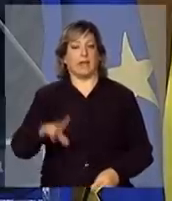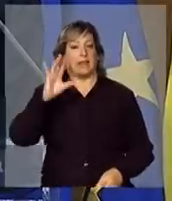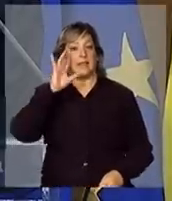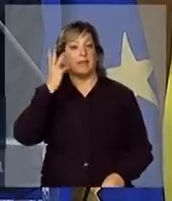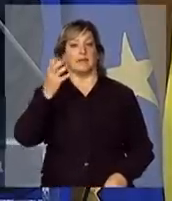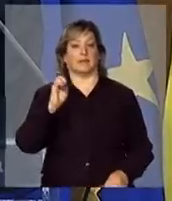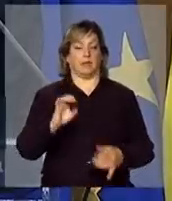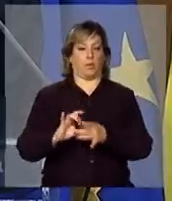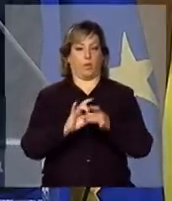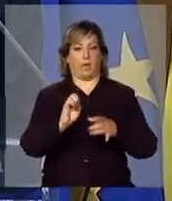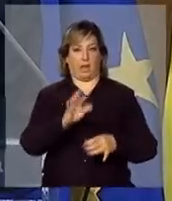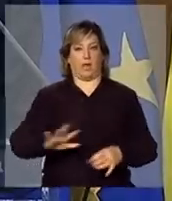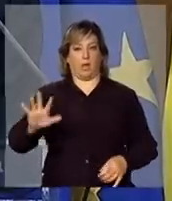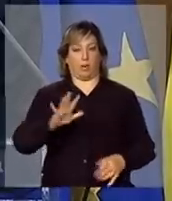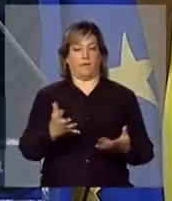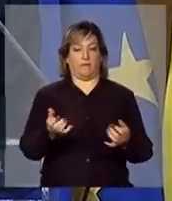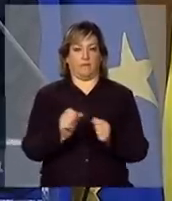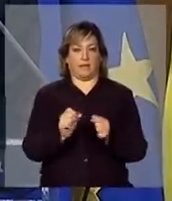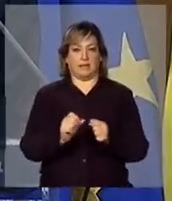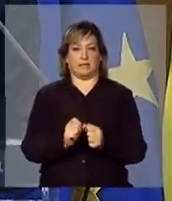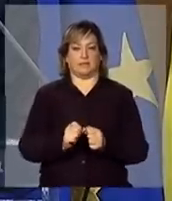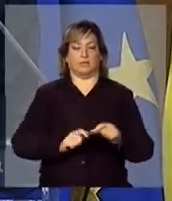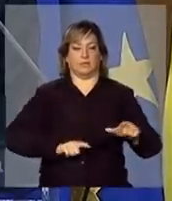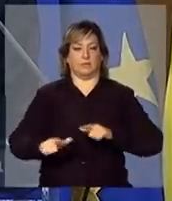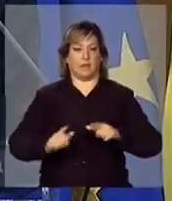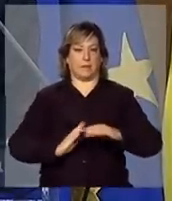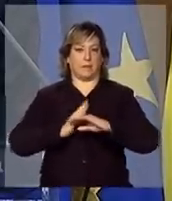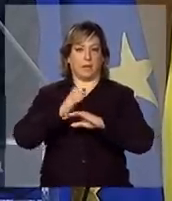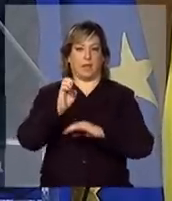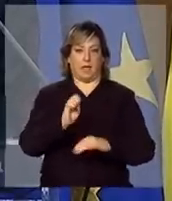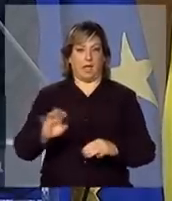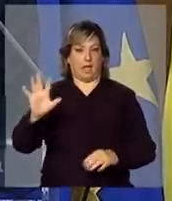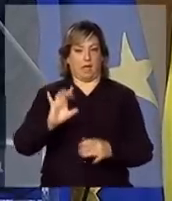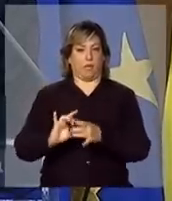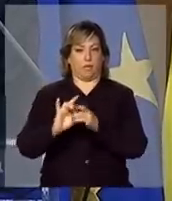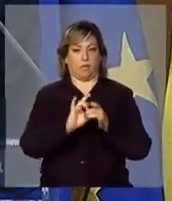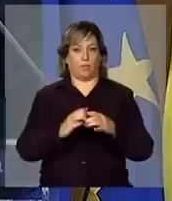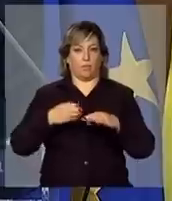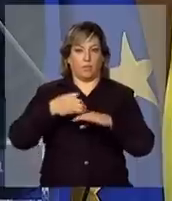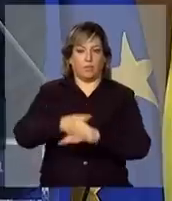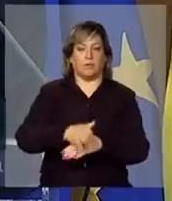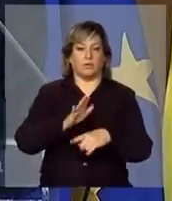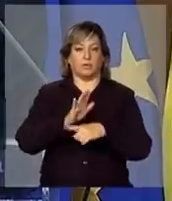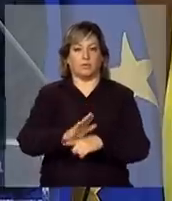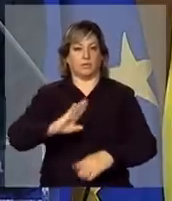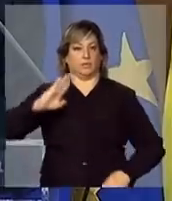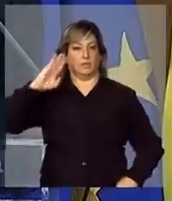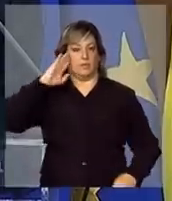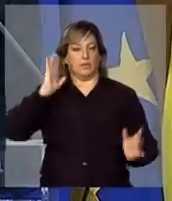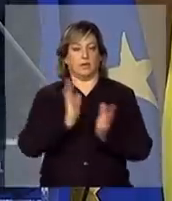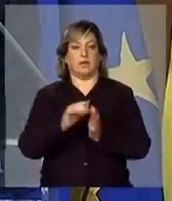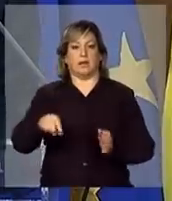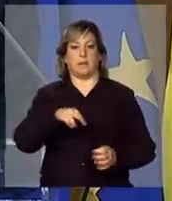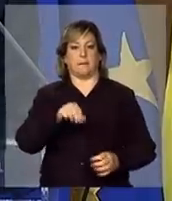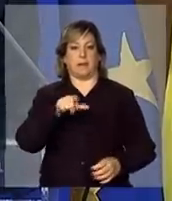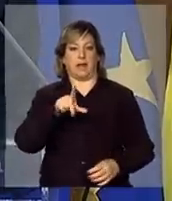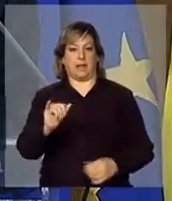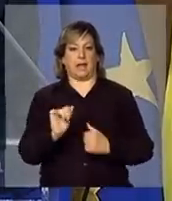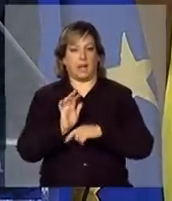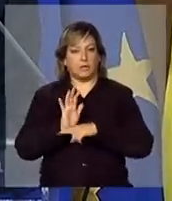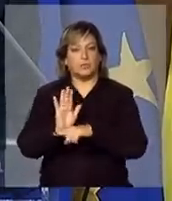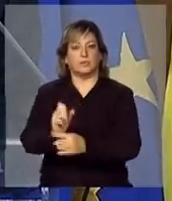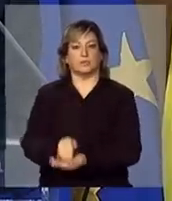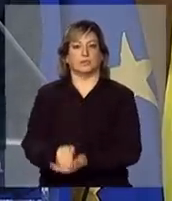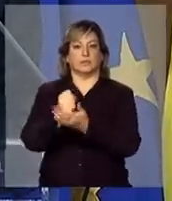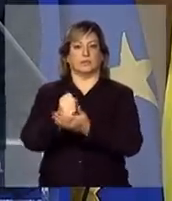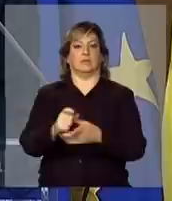União Europeia de se estabelecer uma missão da União Europeia para capacitar, adestrar e assessorar o exército de Mali, bem como o nosso apoio à